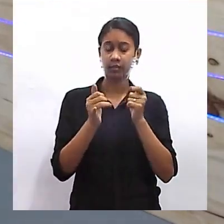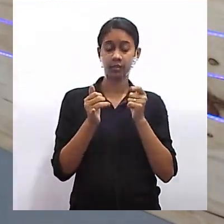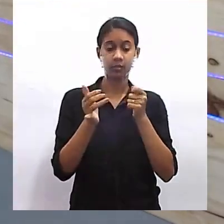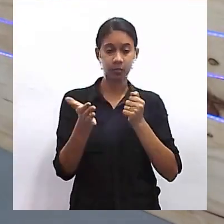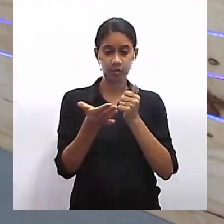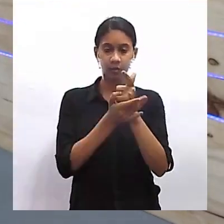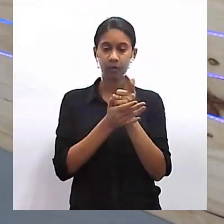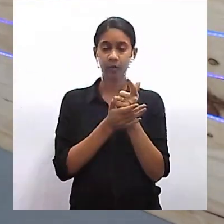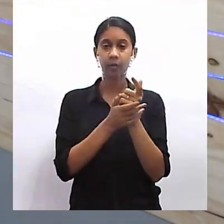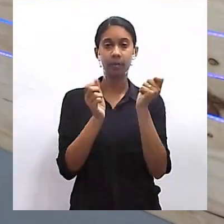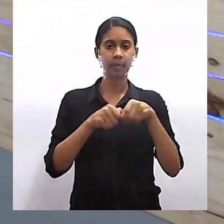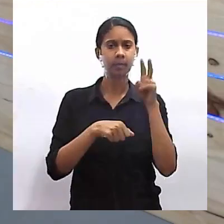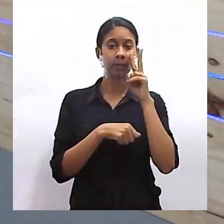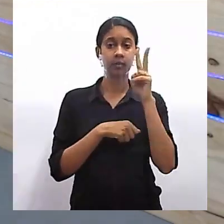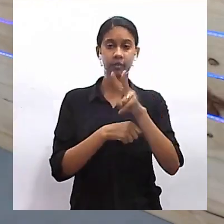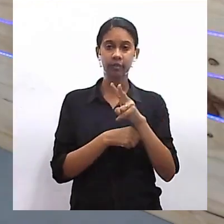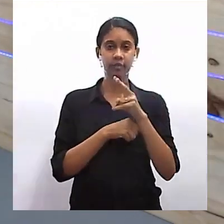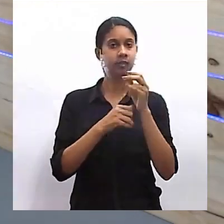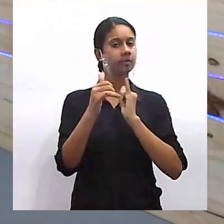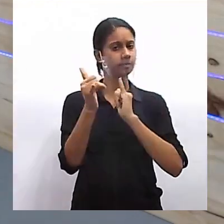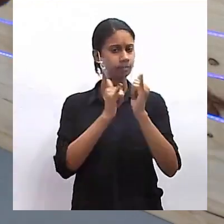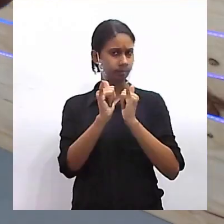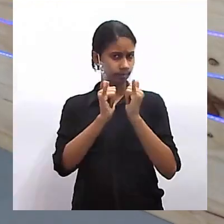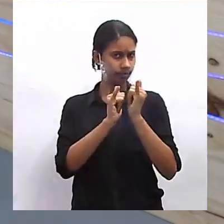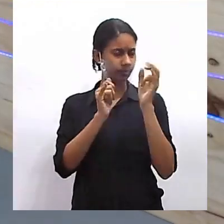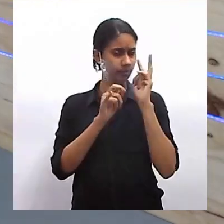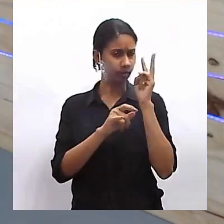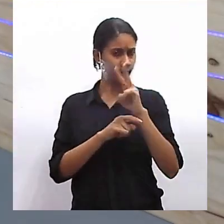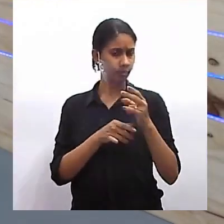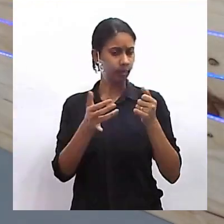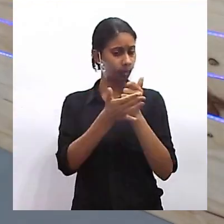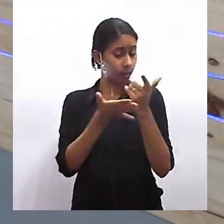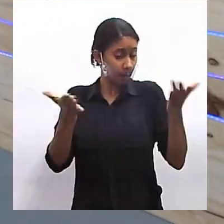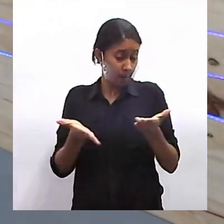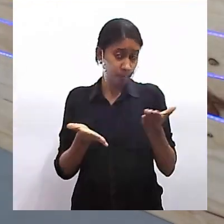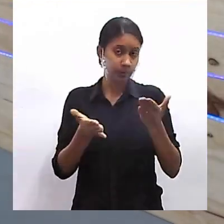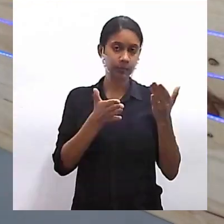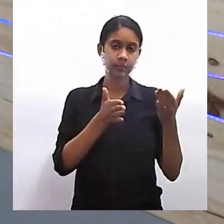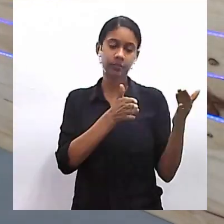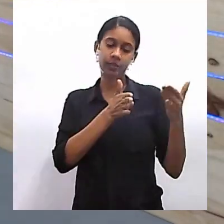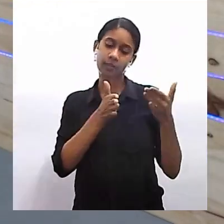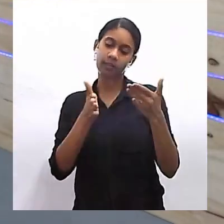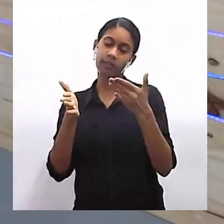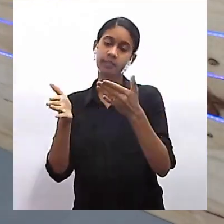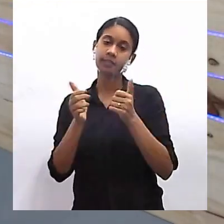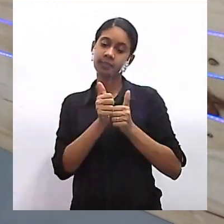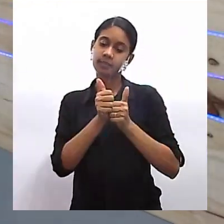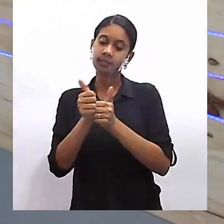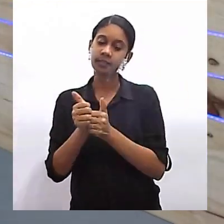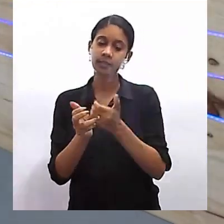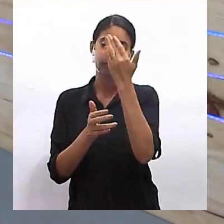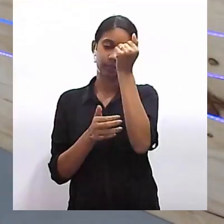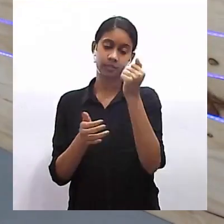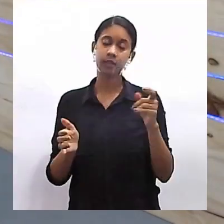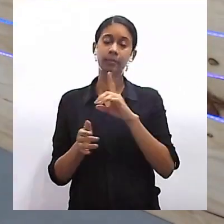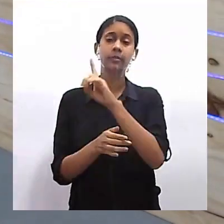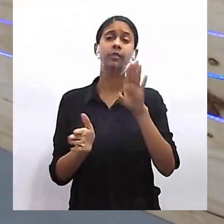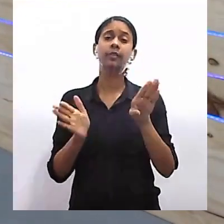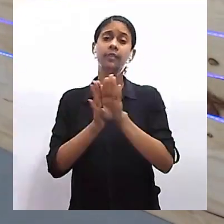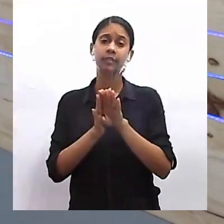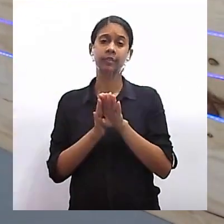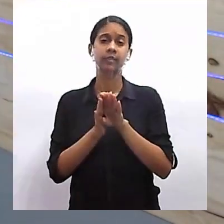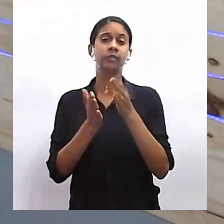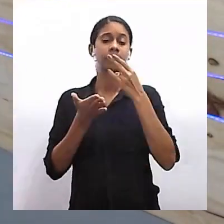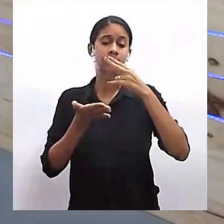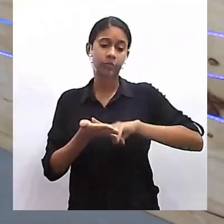Entendeu? Você consegue acompanhar ela online. Você compra hoje, faz acompanhamento dela, já sabe até o dia que chegou nos Correios,